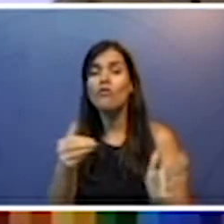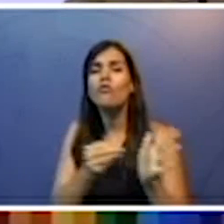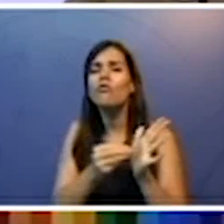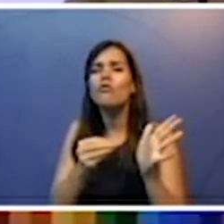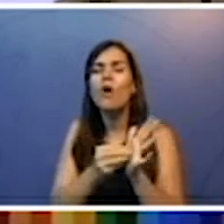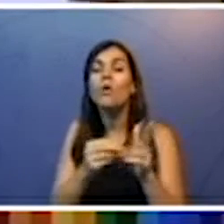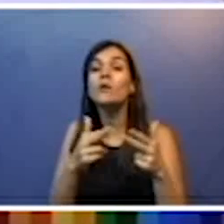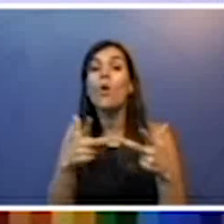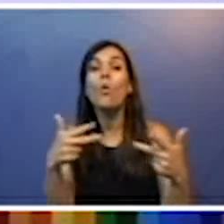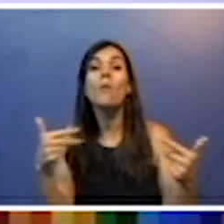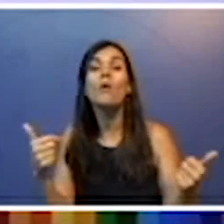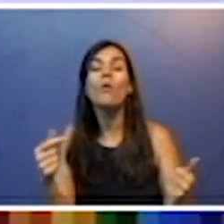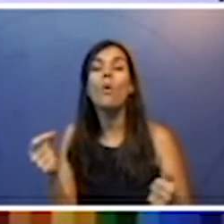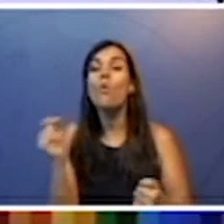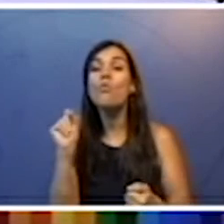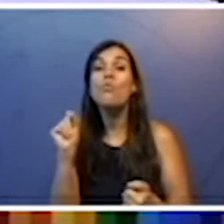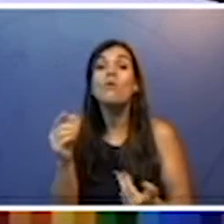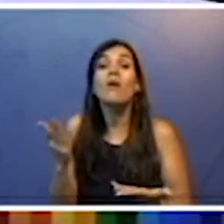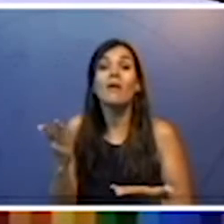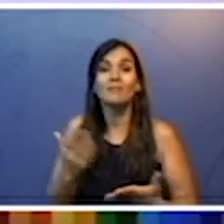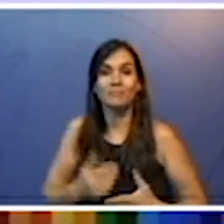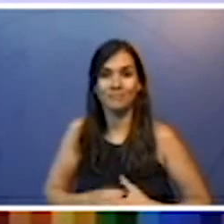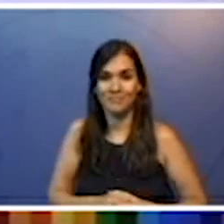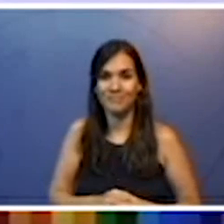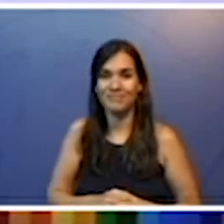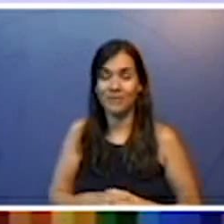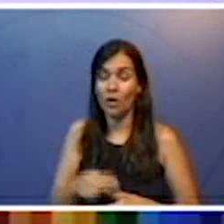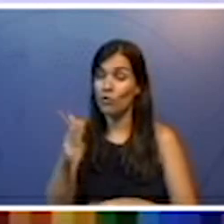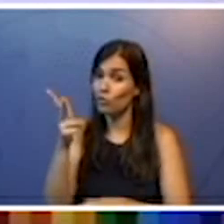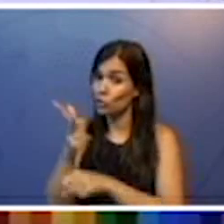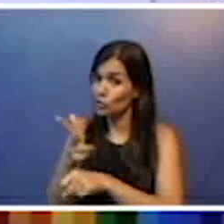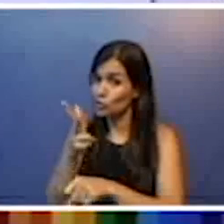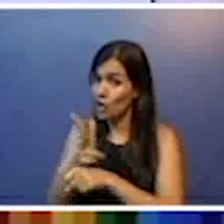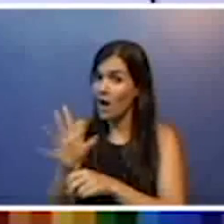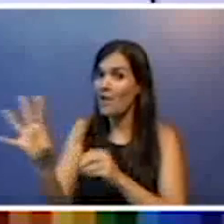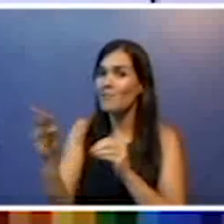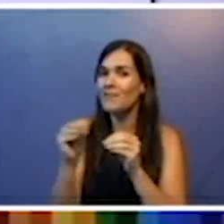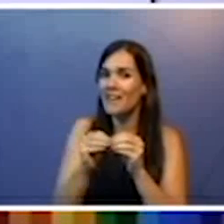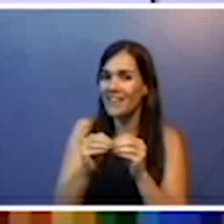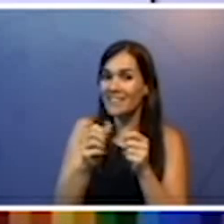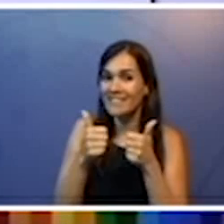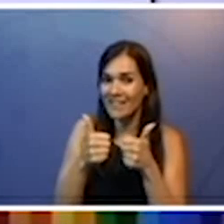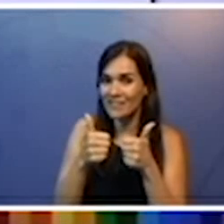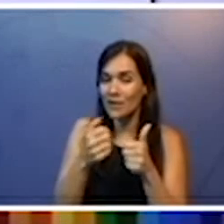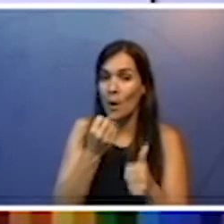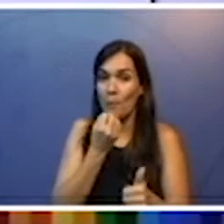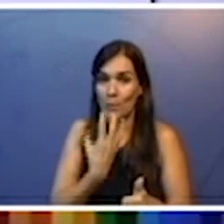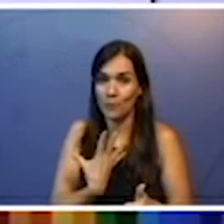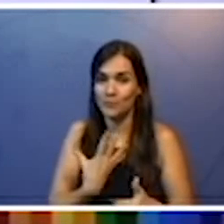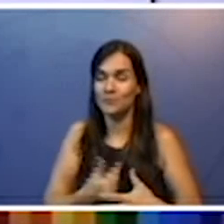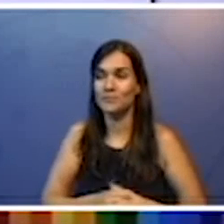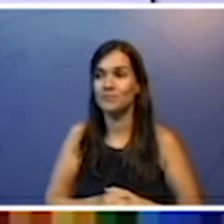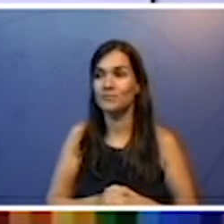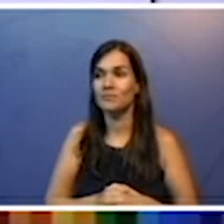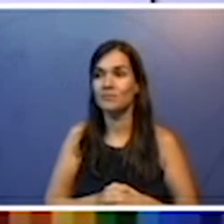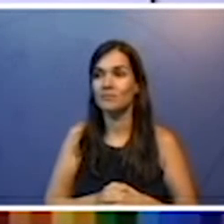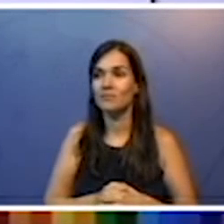faltando alguma coisa. Vejam a videoaula e preencham direitinho, tá? Então aqui,